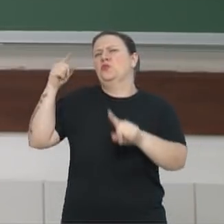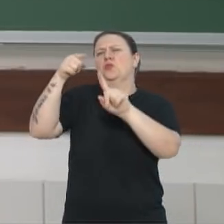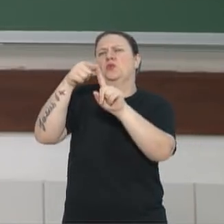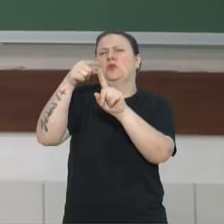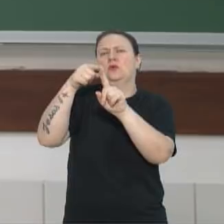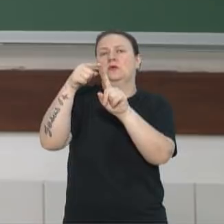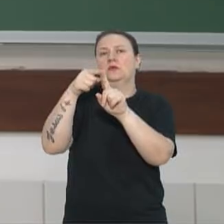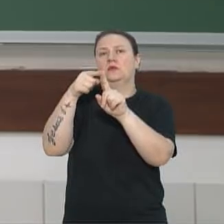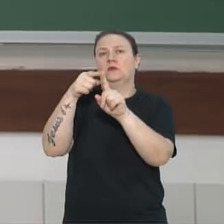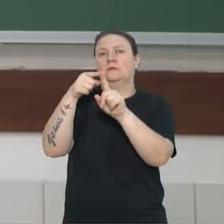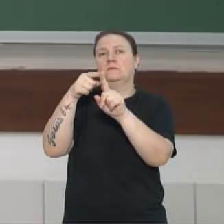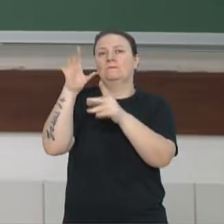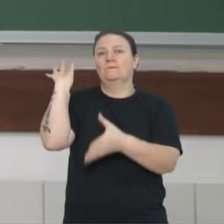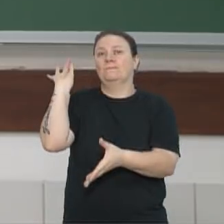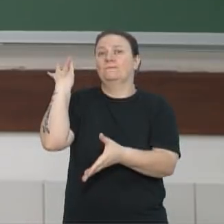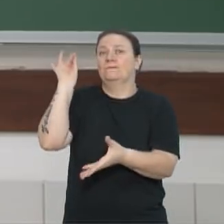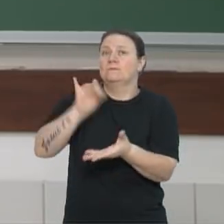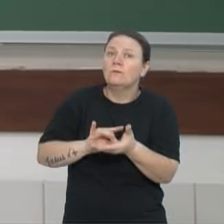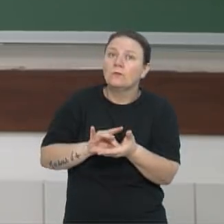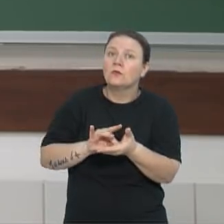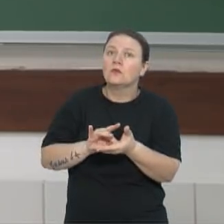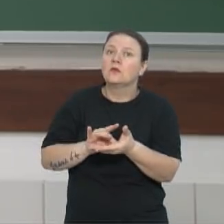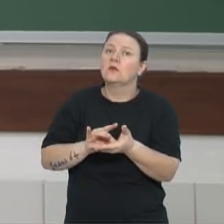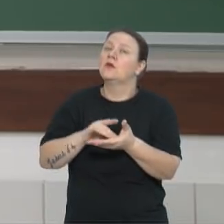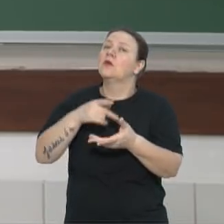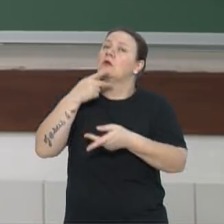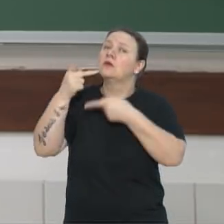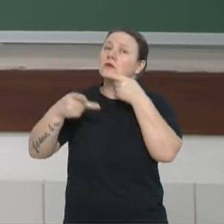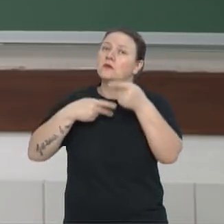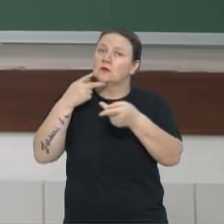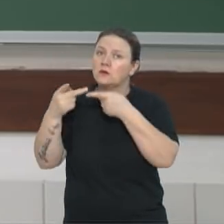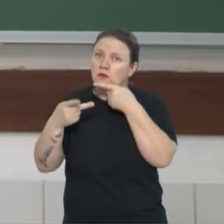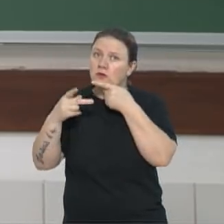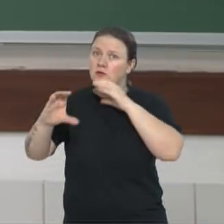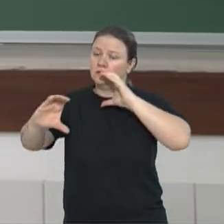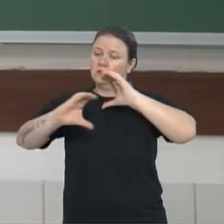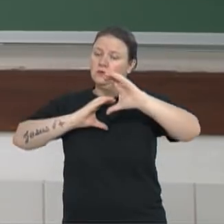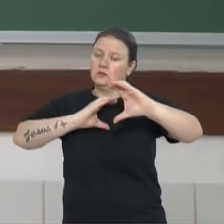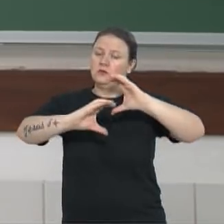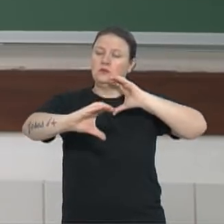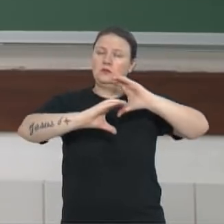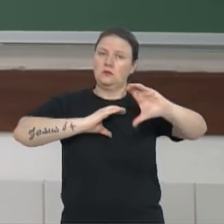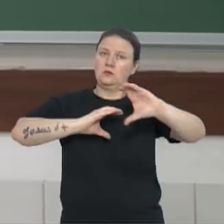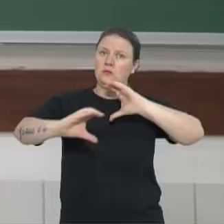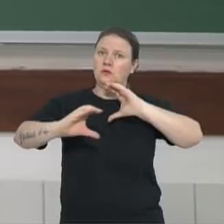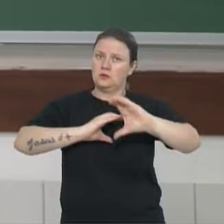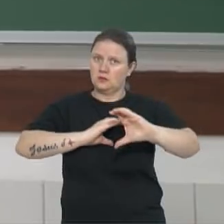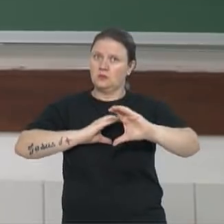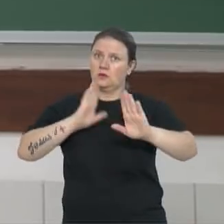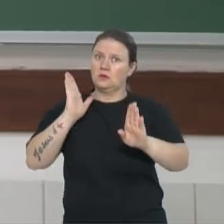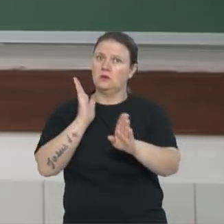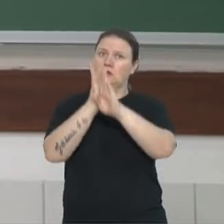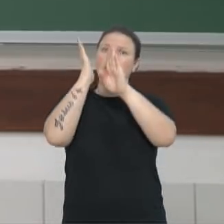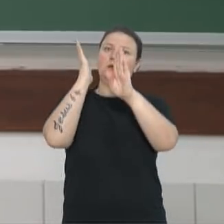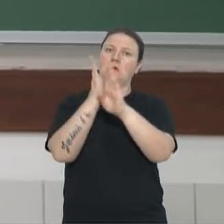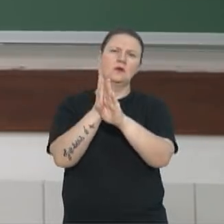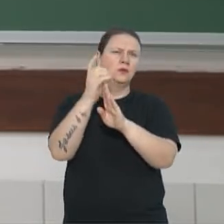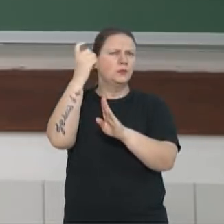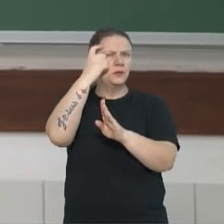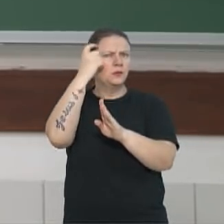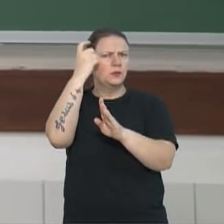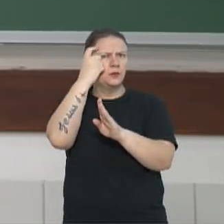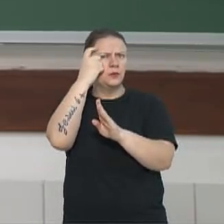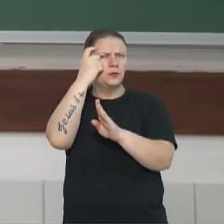Eles confirmam o que eu estou falando. A comunicação verbal também é um